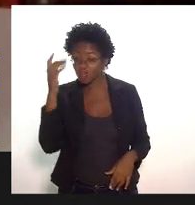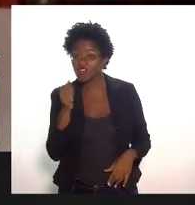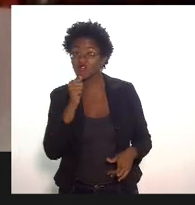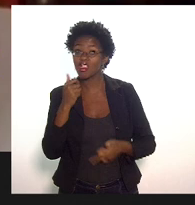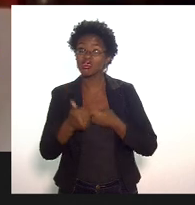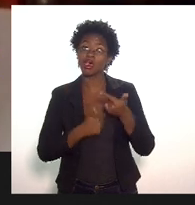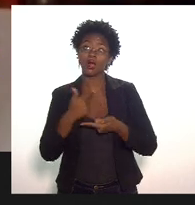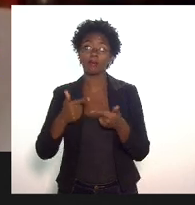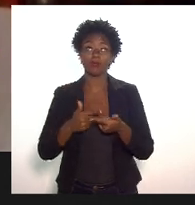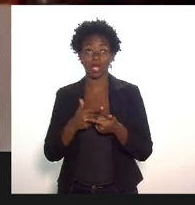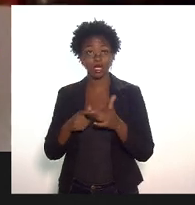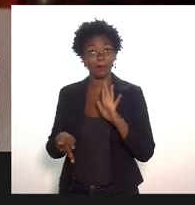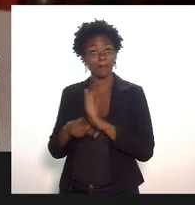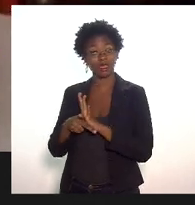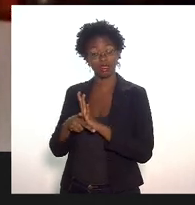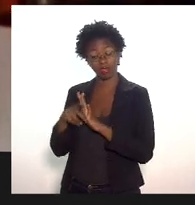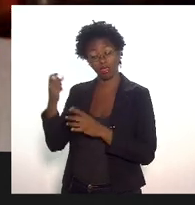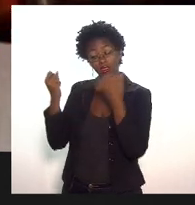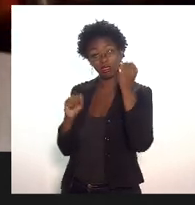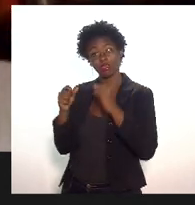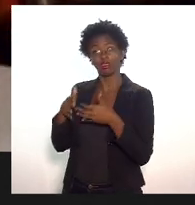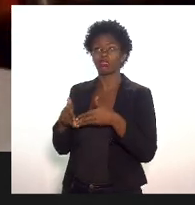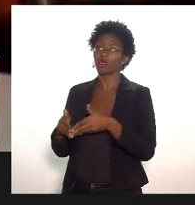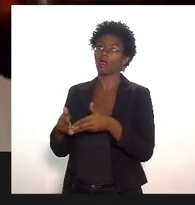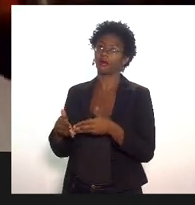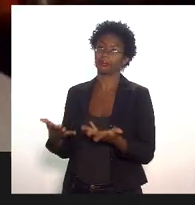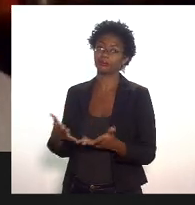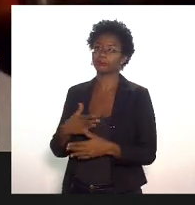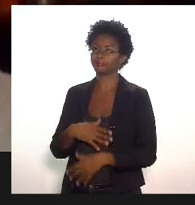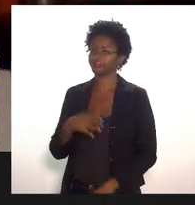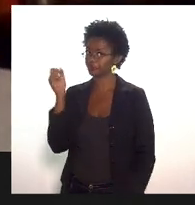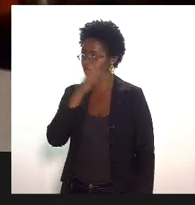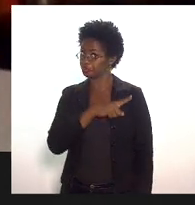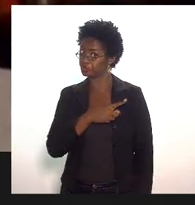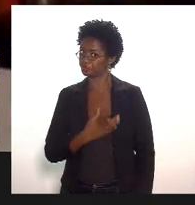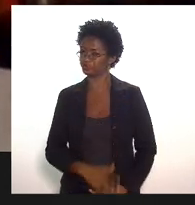indústria naval, senador. É muito grave.